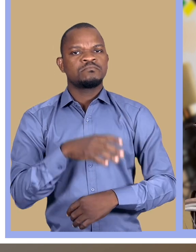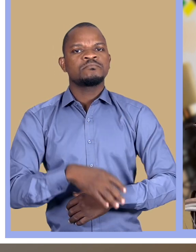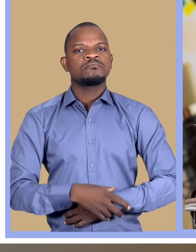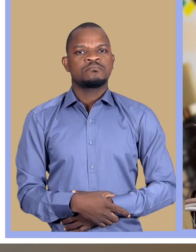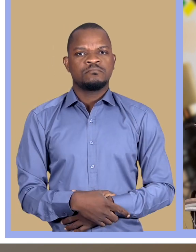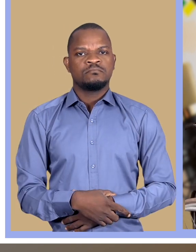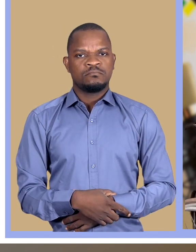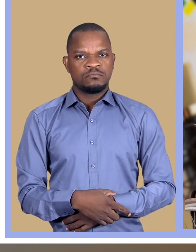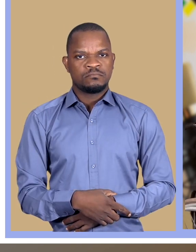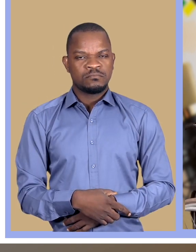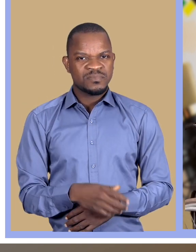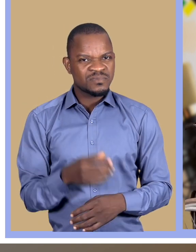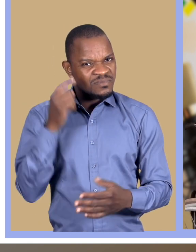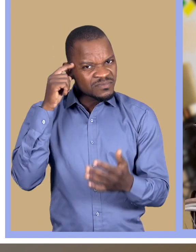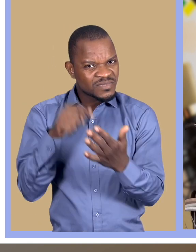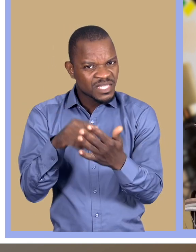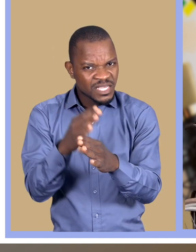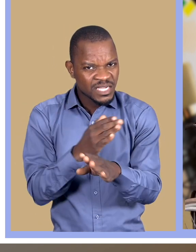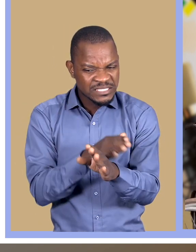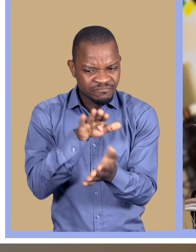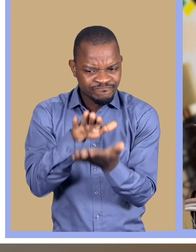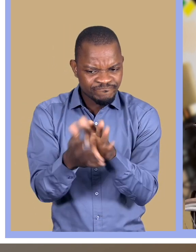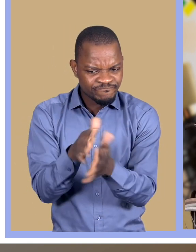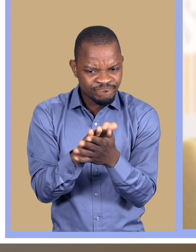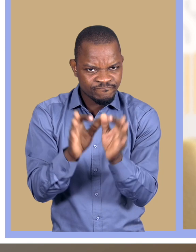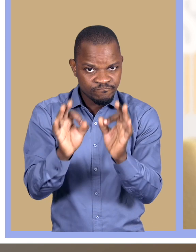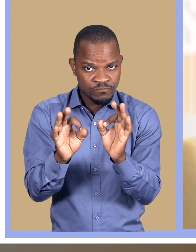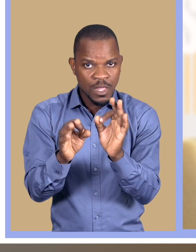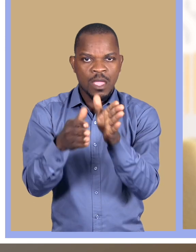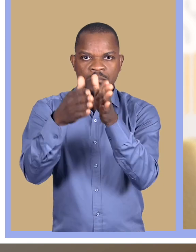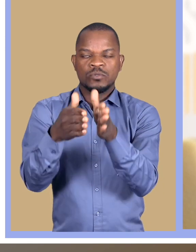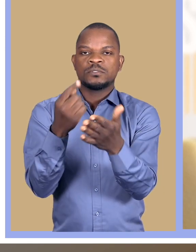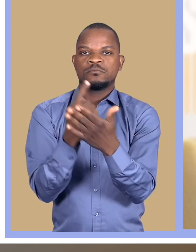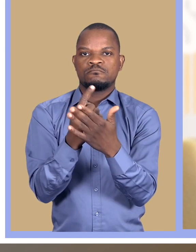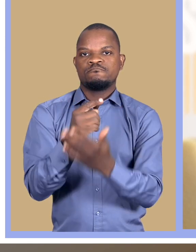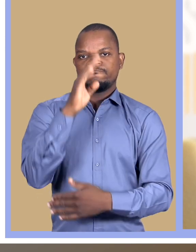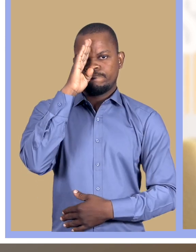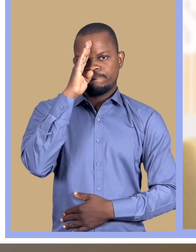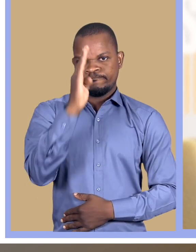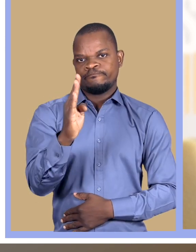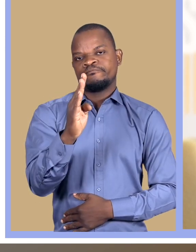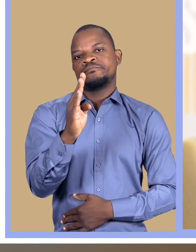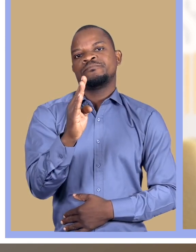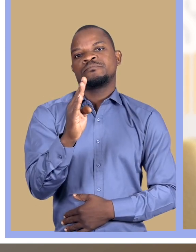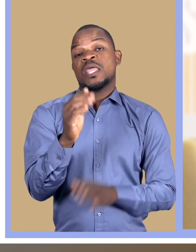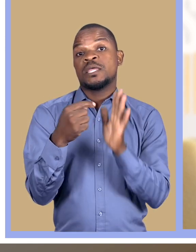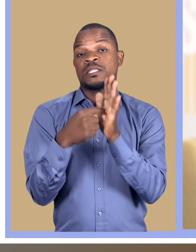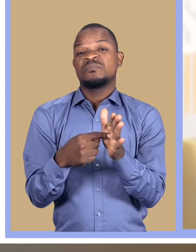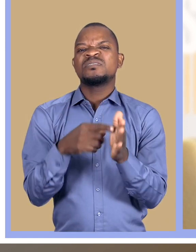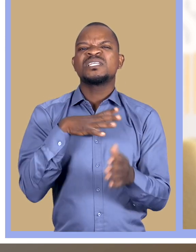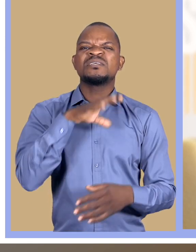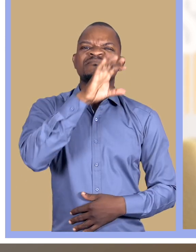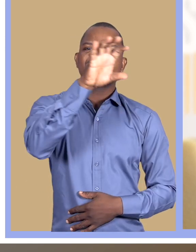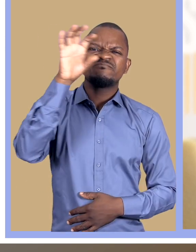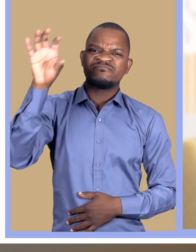tudo desenhado de forma a pessoa se comportar de forma correta. Temos exemplos de países